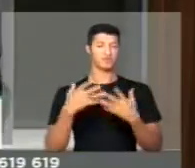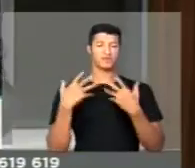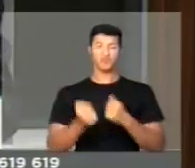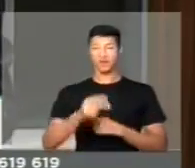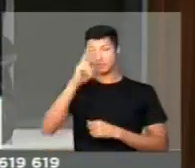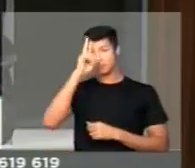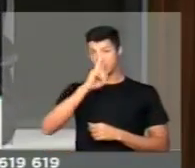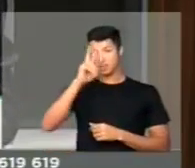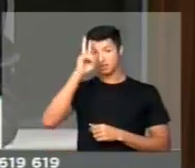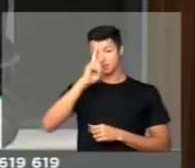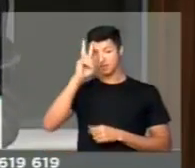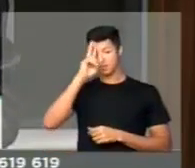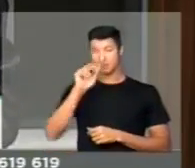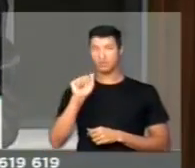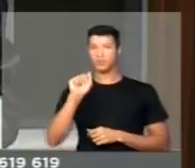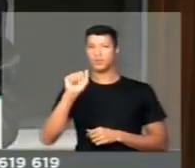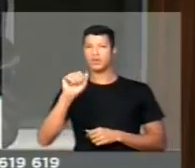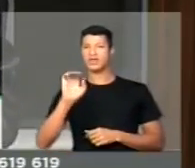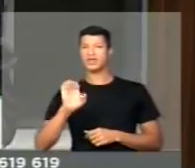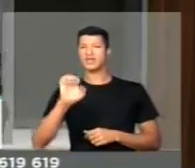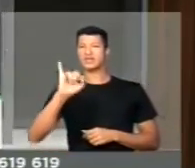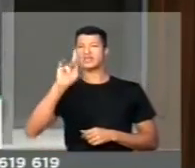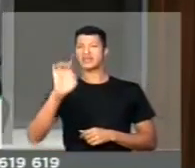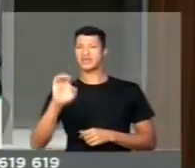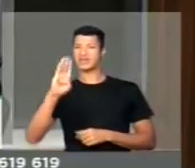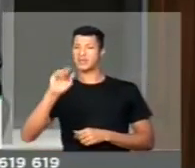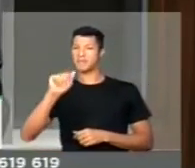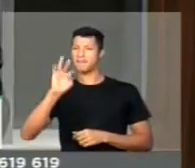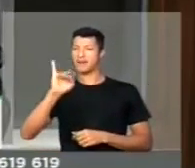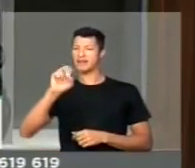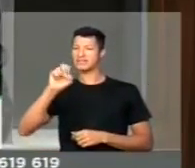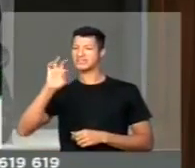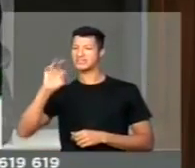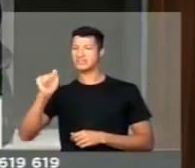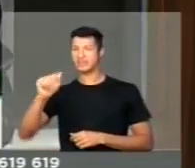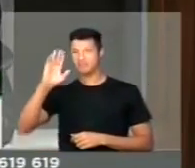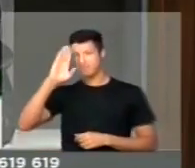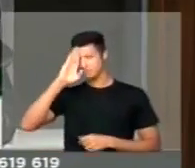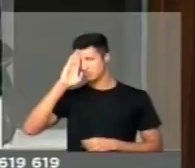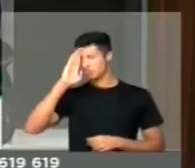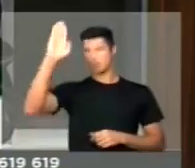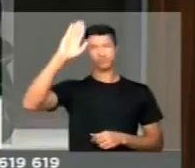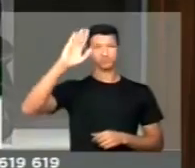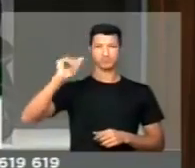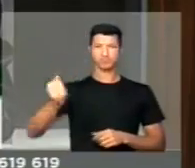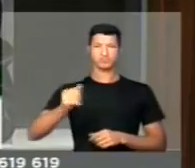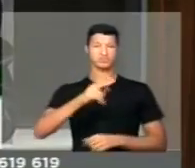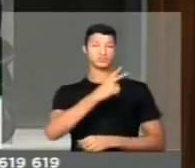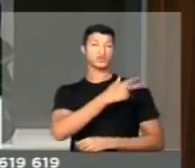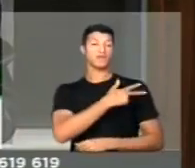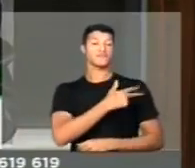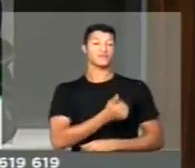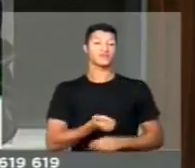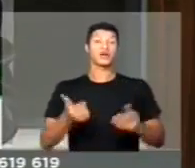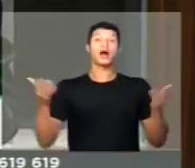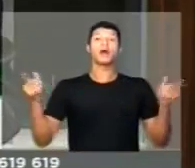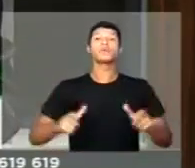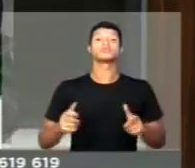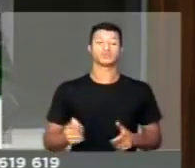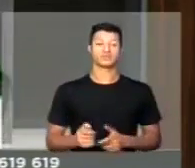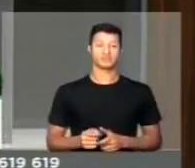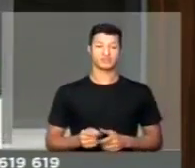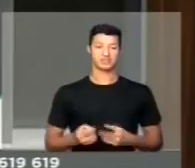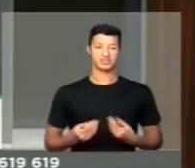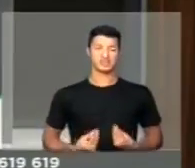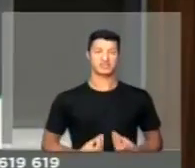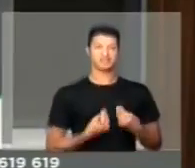Vamos lembrar aí do Ike Batista, que era o capitão da indústria, foi para onde, hein?